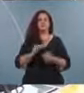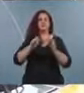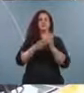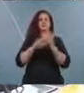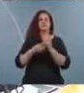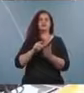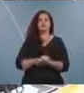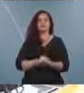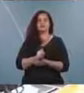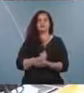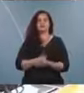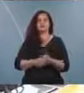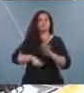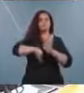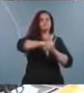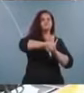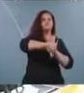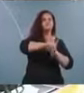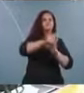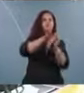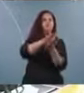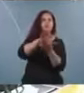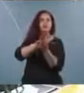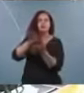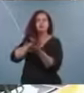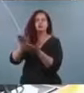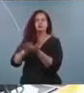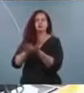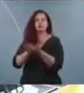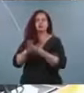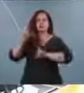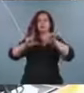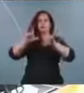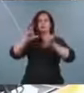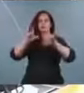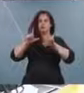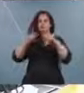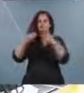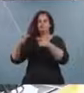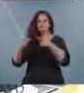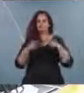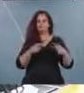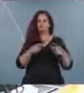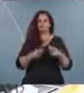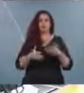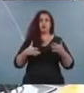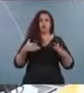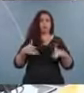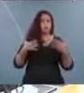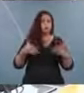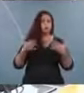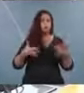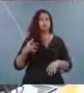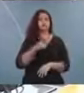ocorrências criminosas noticiadas pela imprensa local, inclusive com casos de pânico e terror,